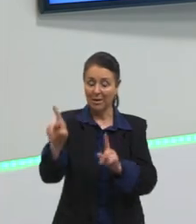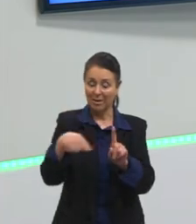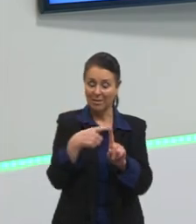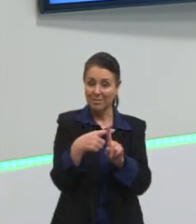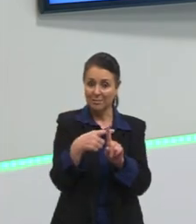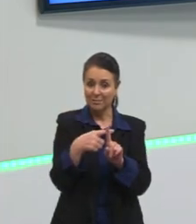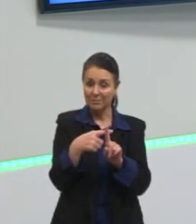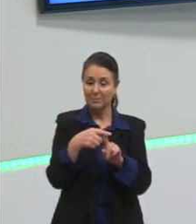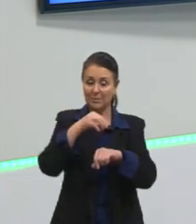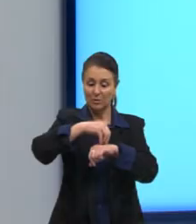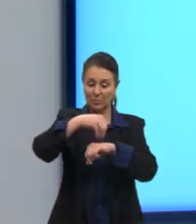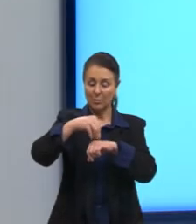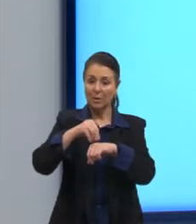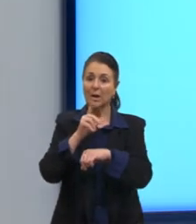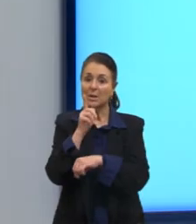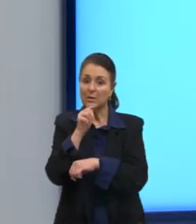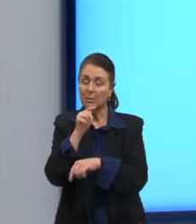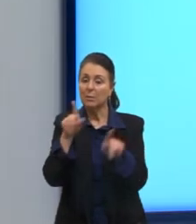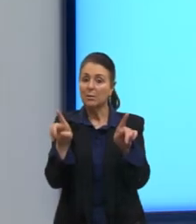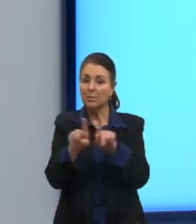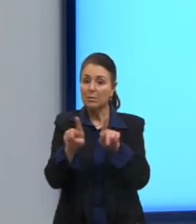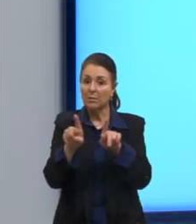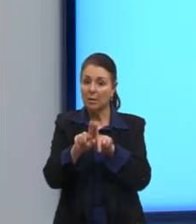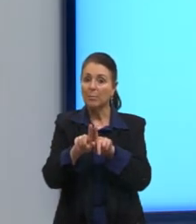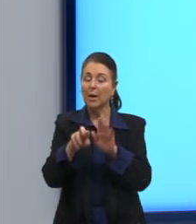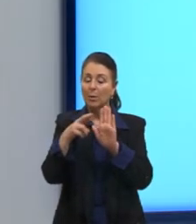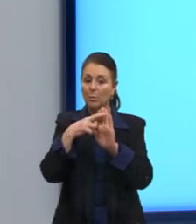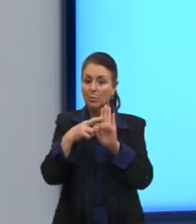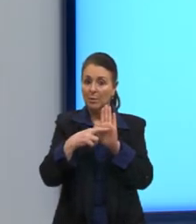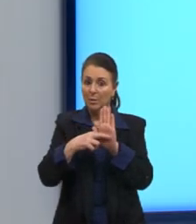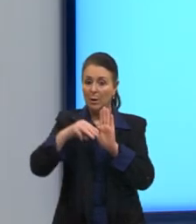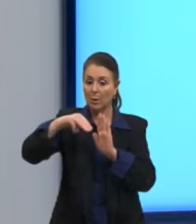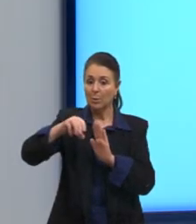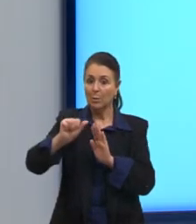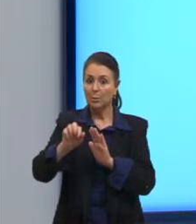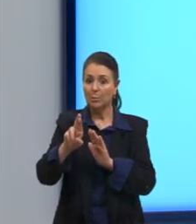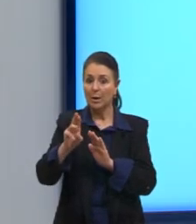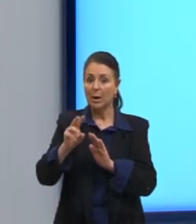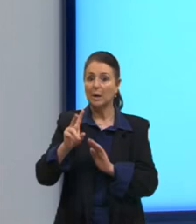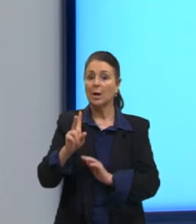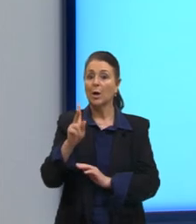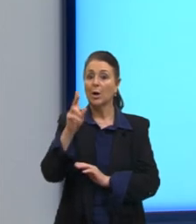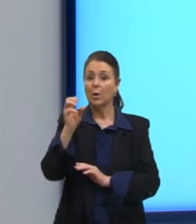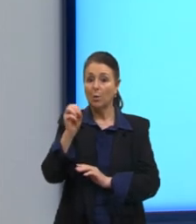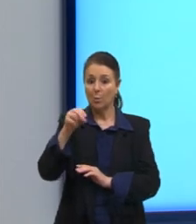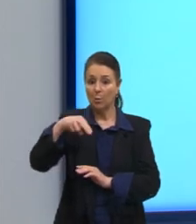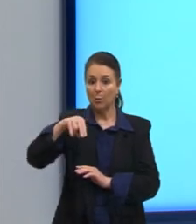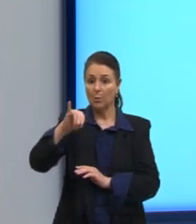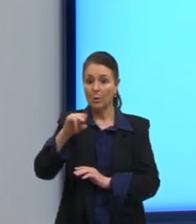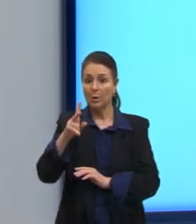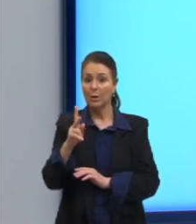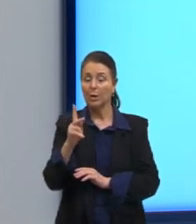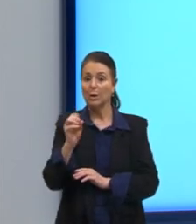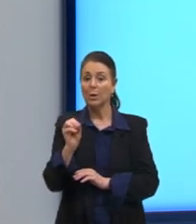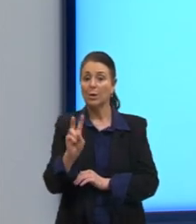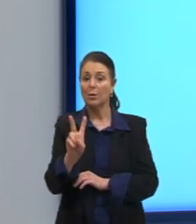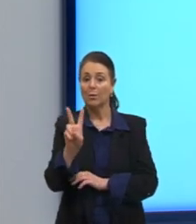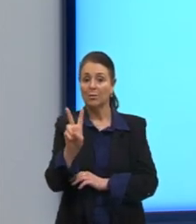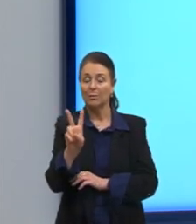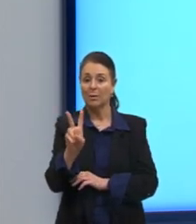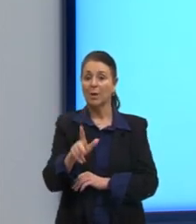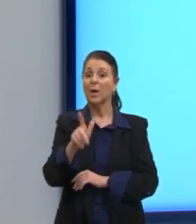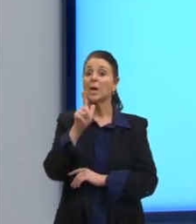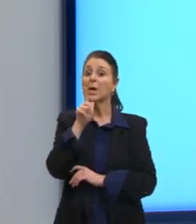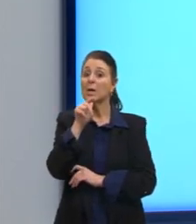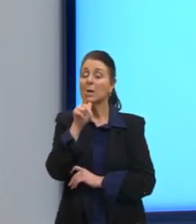de moléculas de água que também vai seguir a regra do Marconi corvis em que o hidrogênio da água né porque a água quando a gente pensa